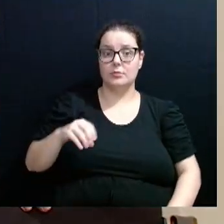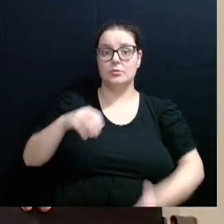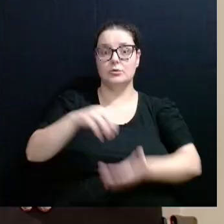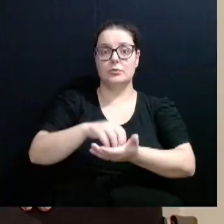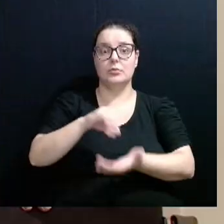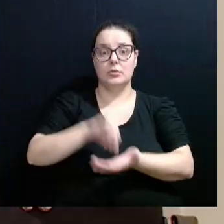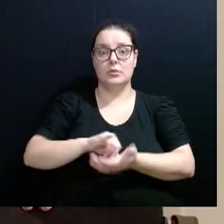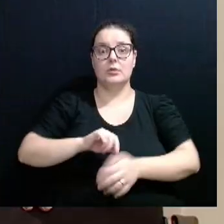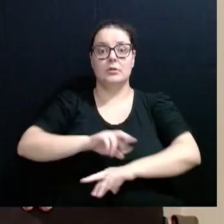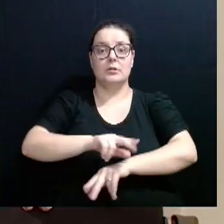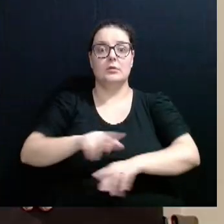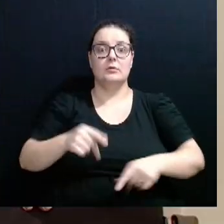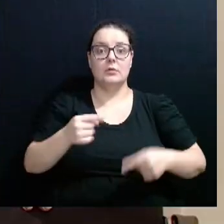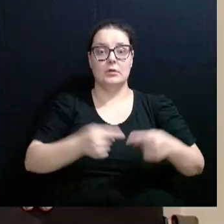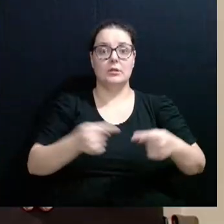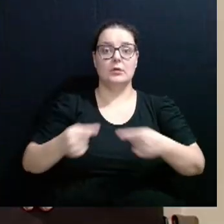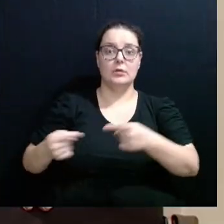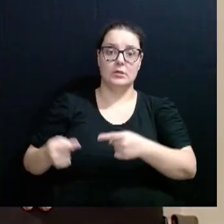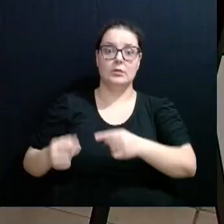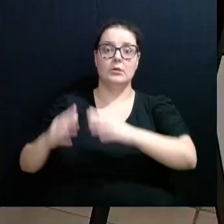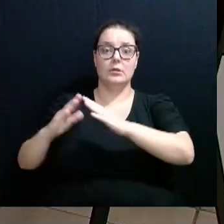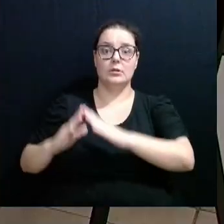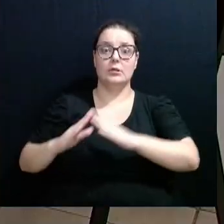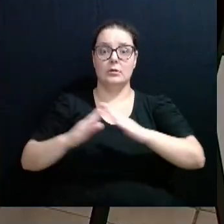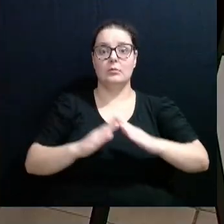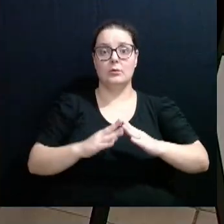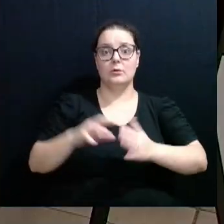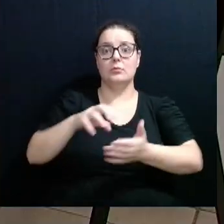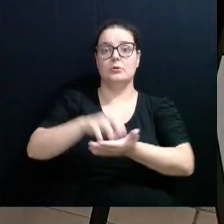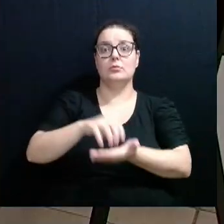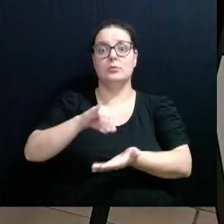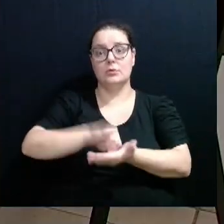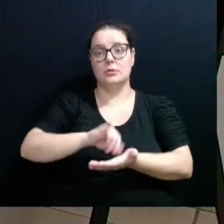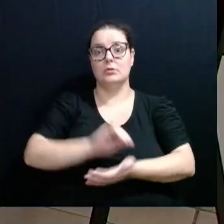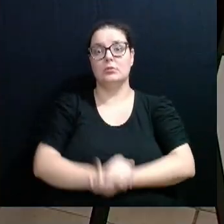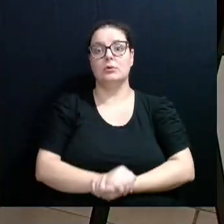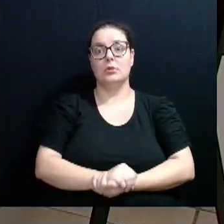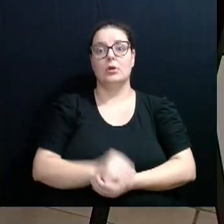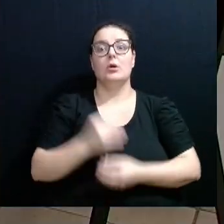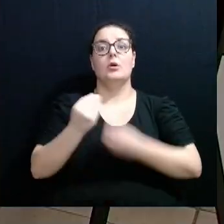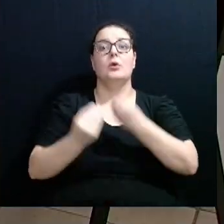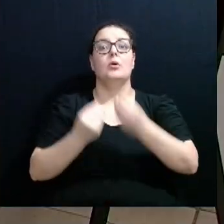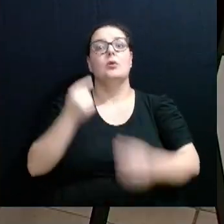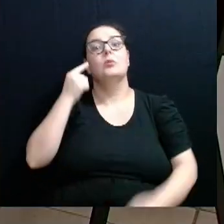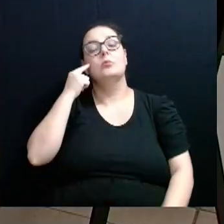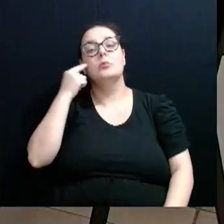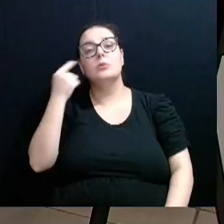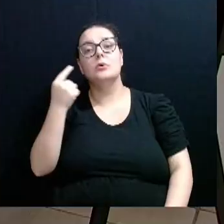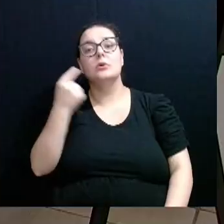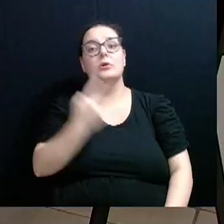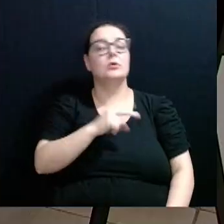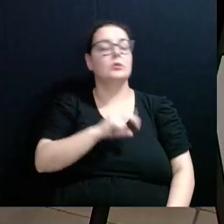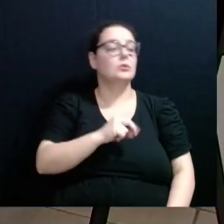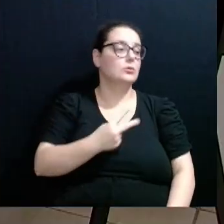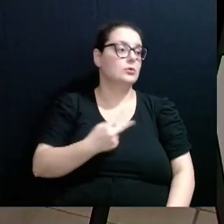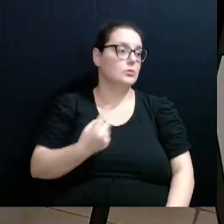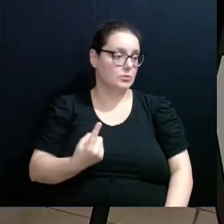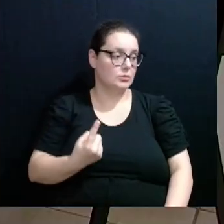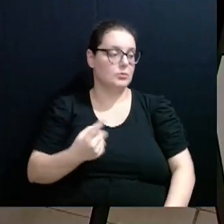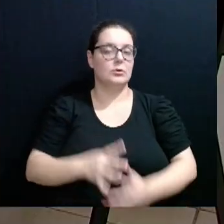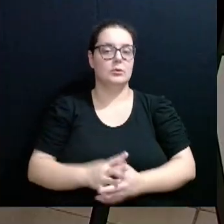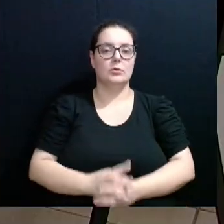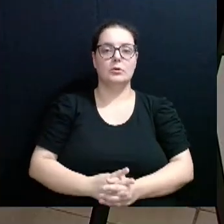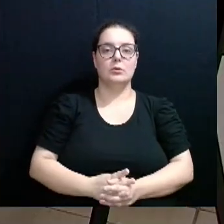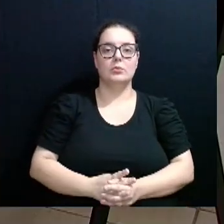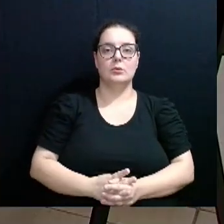em torno da moradia no centro da cidade. Como que surge essa ideia lá em 2021? Olha, a gente precisa... Ou a gente já